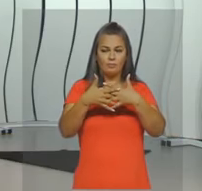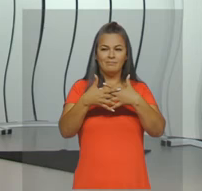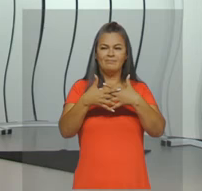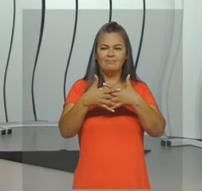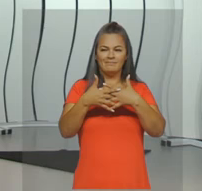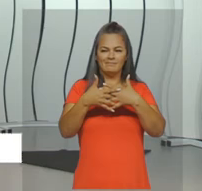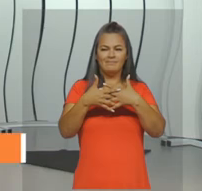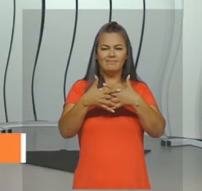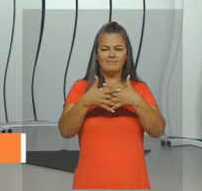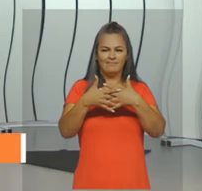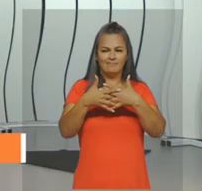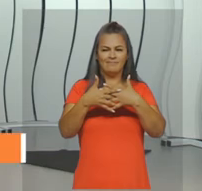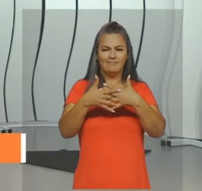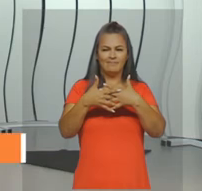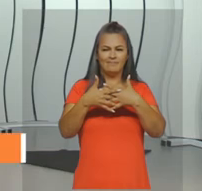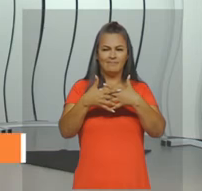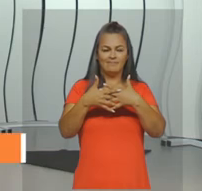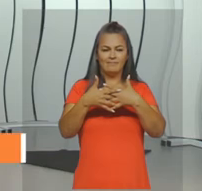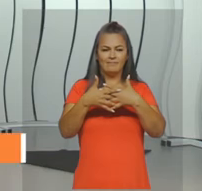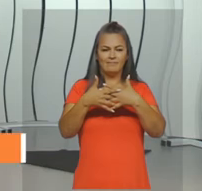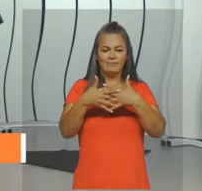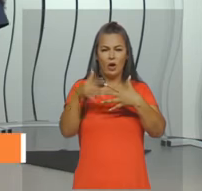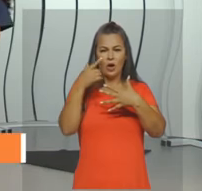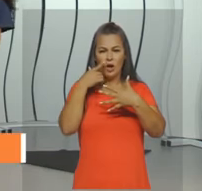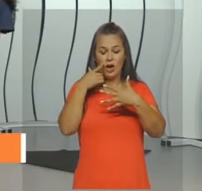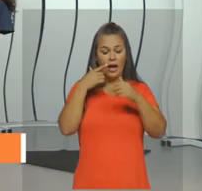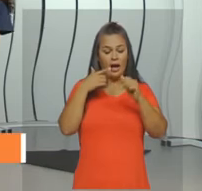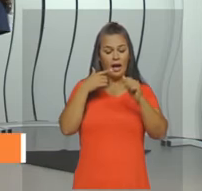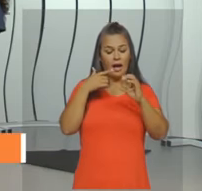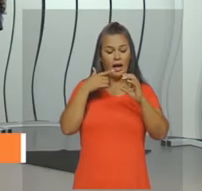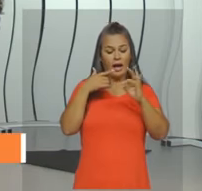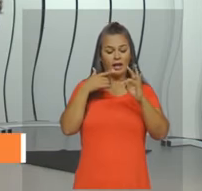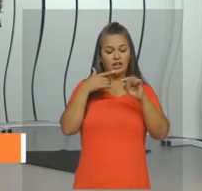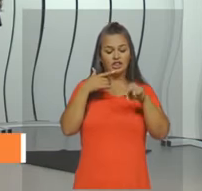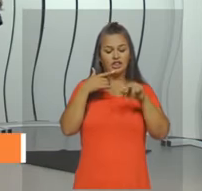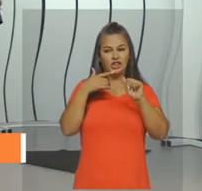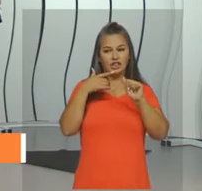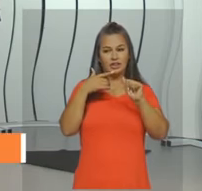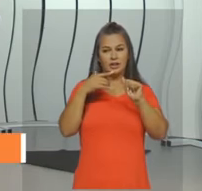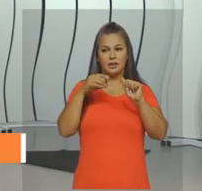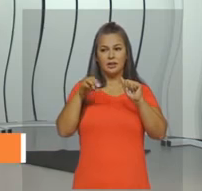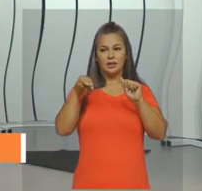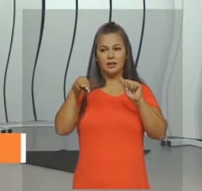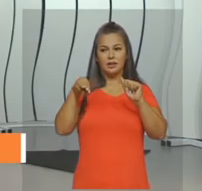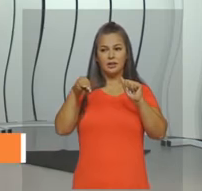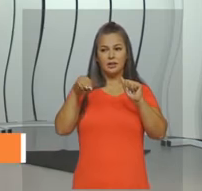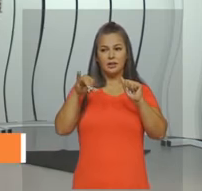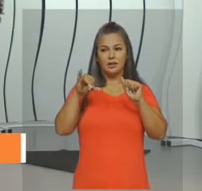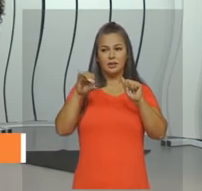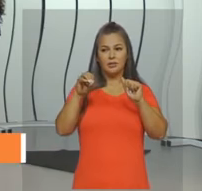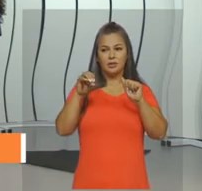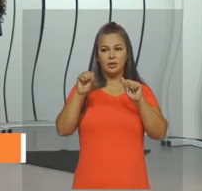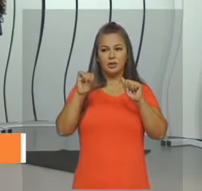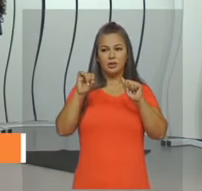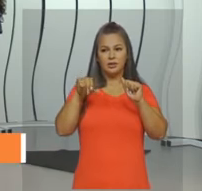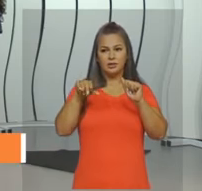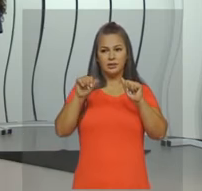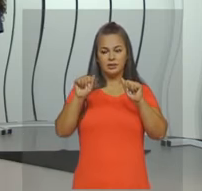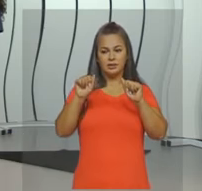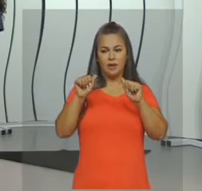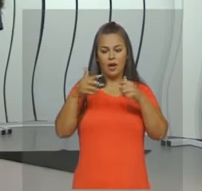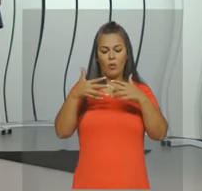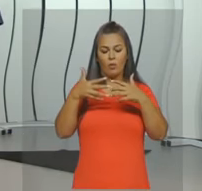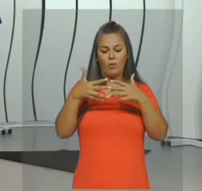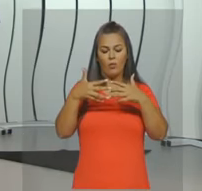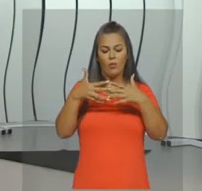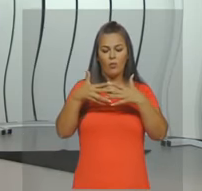aqui cruzando com a miosina. Vocês estão vendo aqui, olha? Então eu aperto aqui, ó, junto, tá vendo? Então